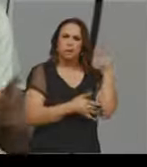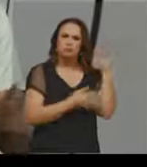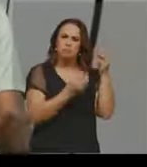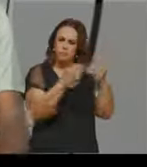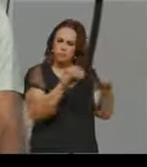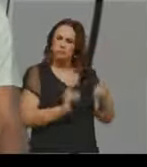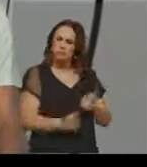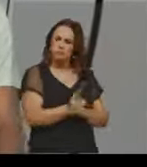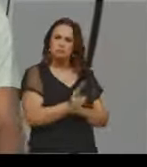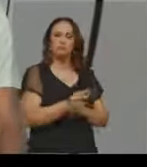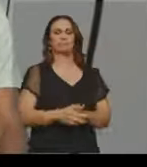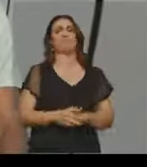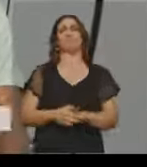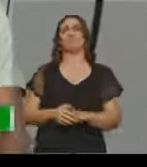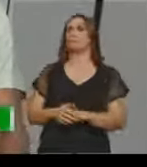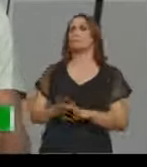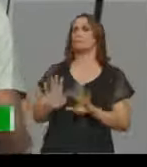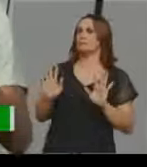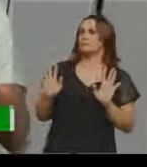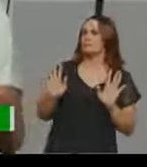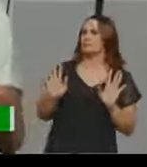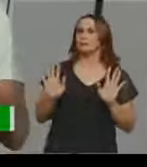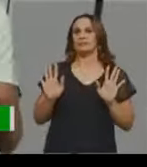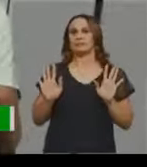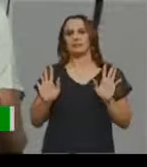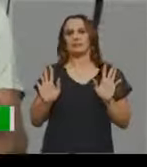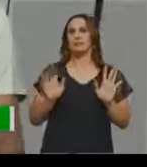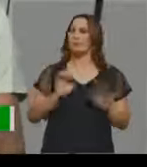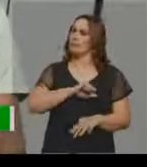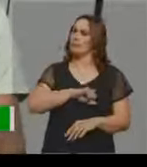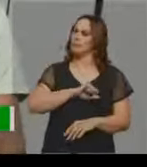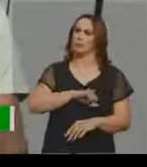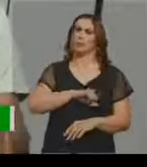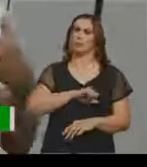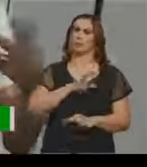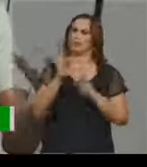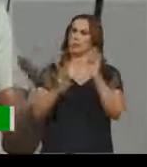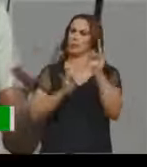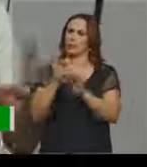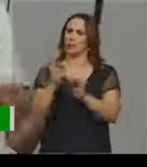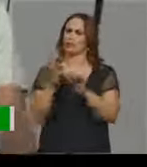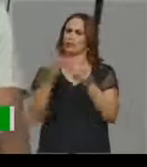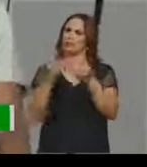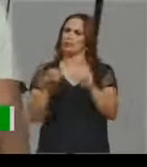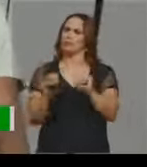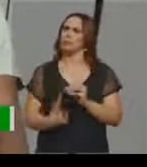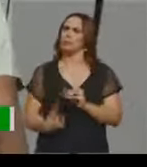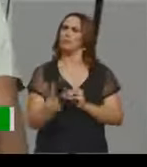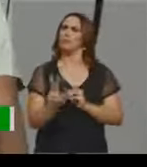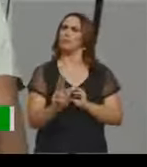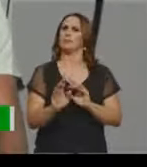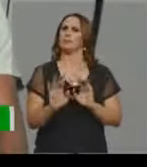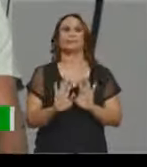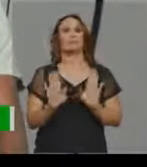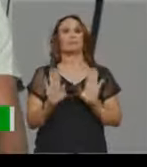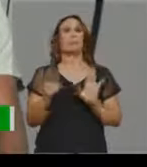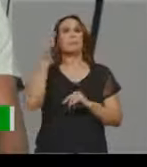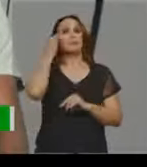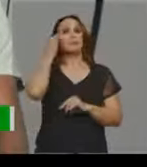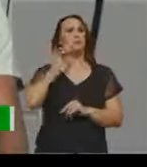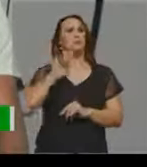sempre prejudica o meio ambiente. Então, eu vou começar aqui pelos pontos positivos. Vamos pensar na situação que estamos vivendo, em que os